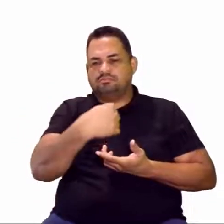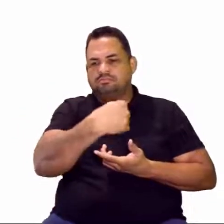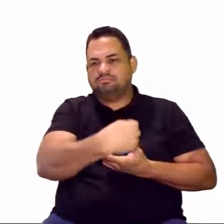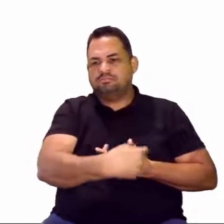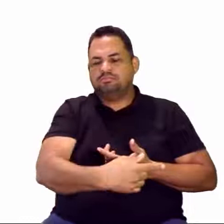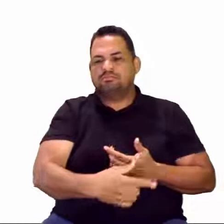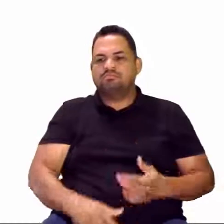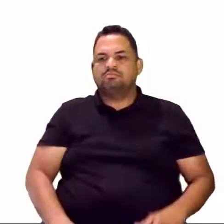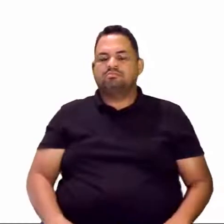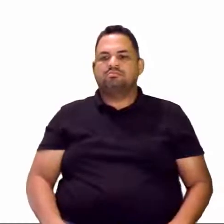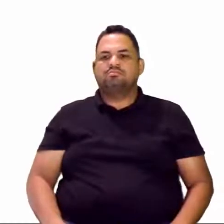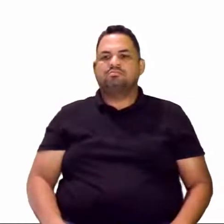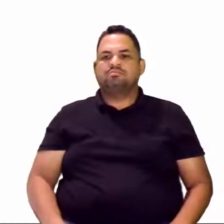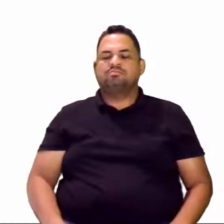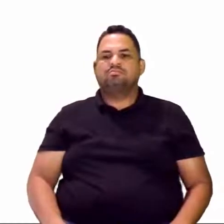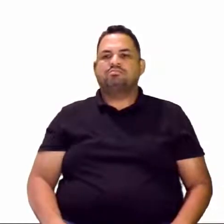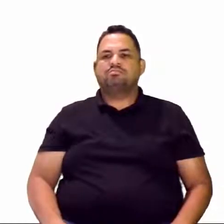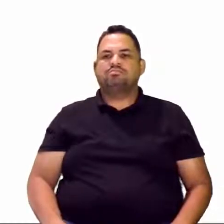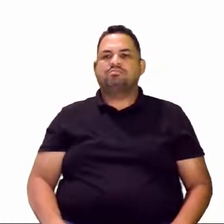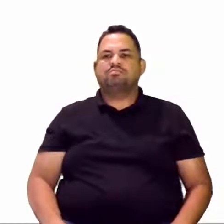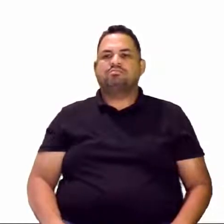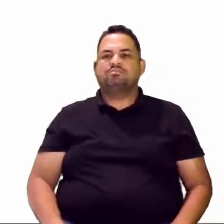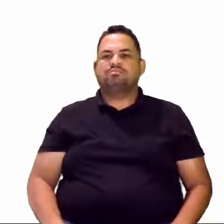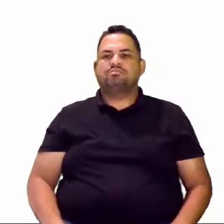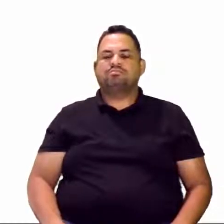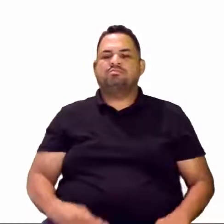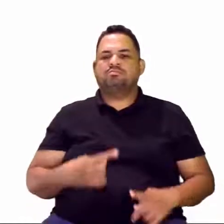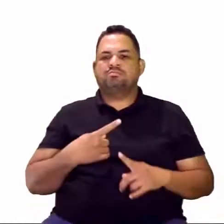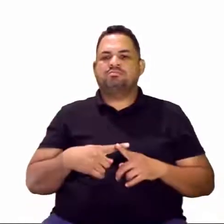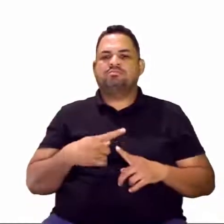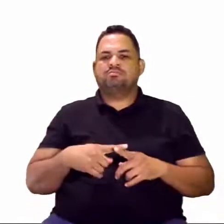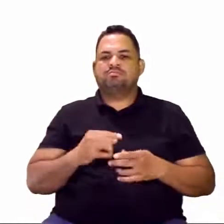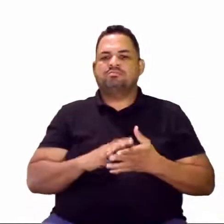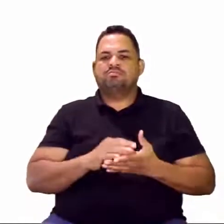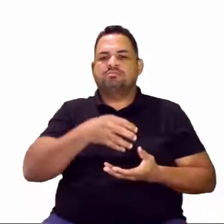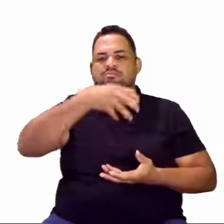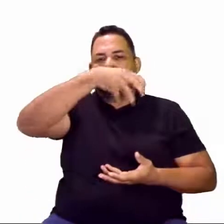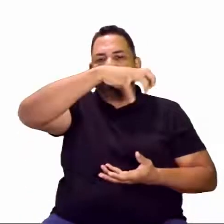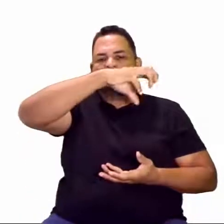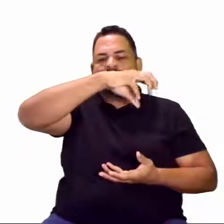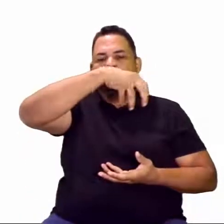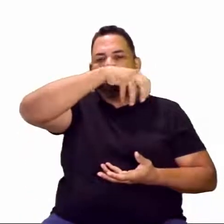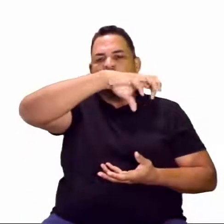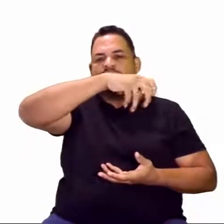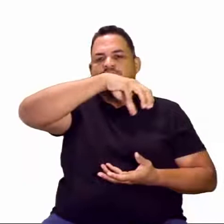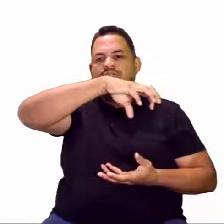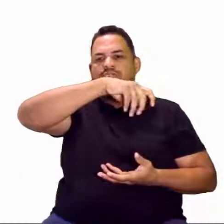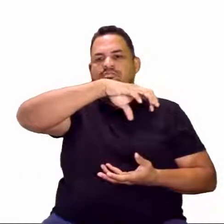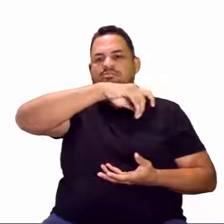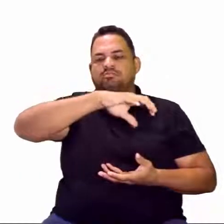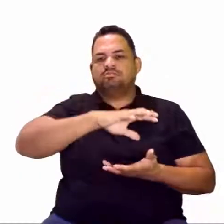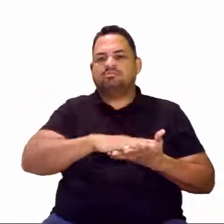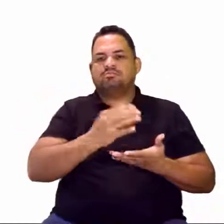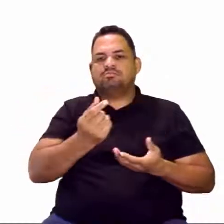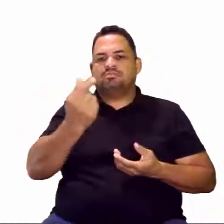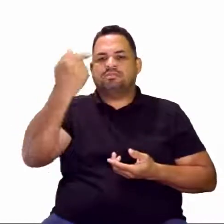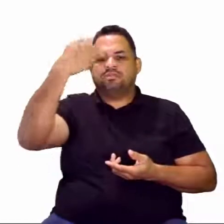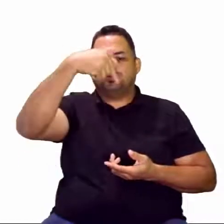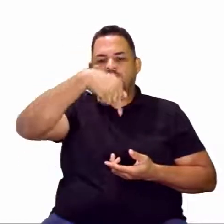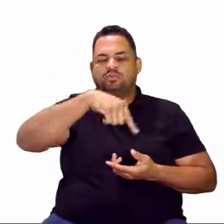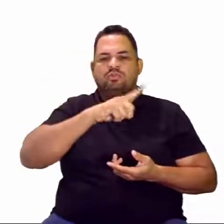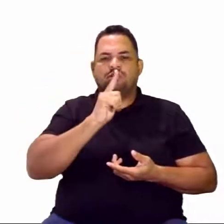escoamento conforme ilustrado, tá bom? Porque a garrafa abriu, existiu uma penetração e